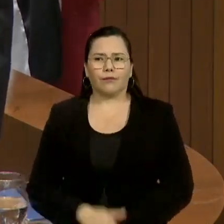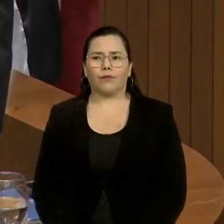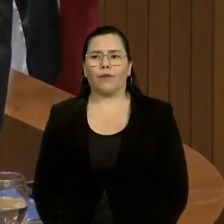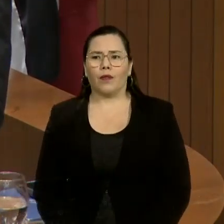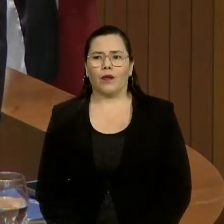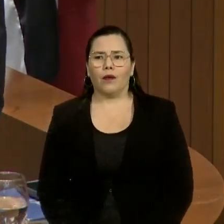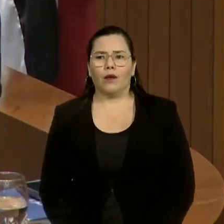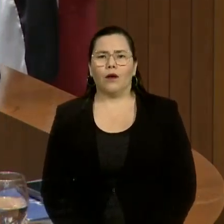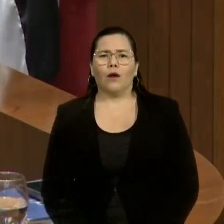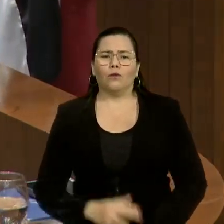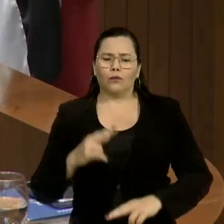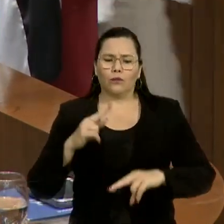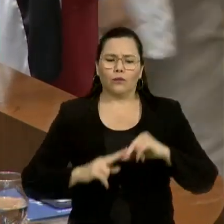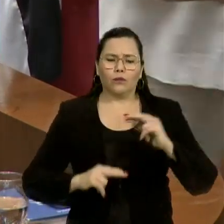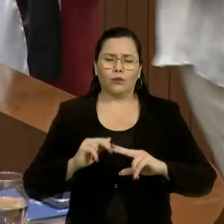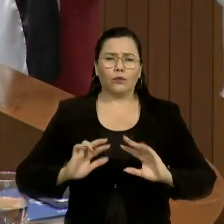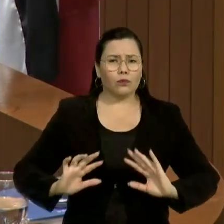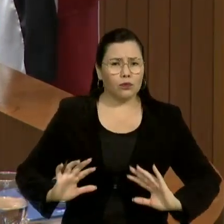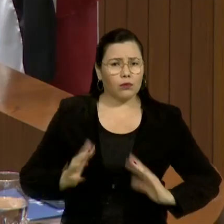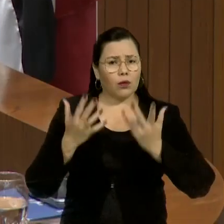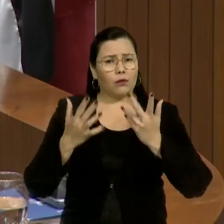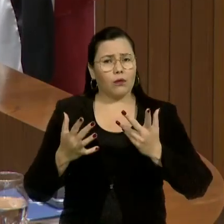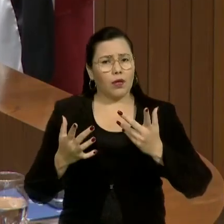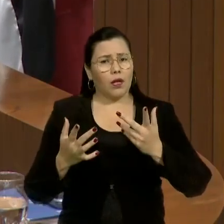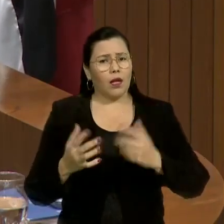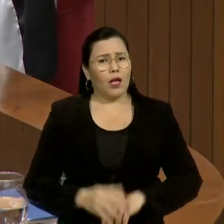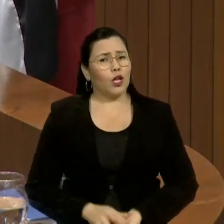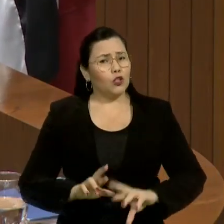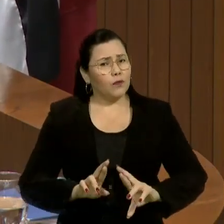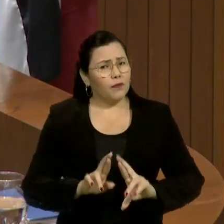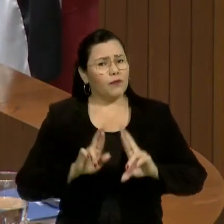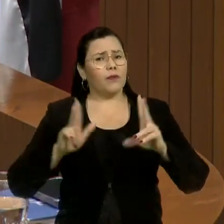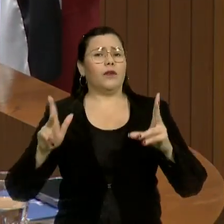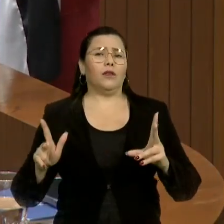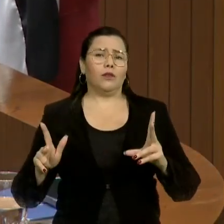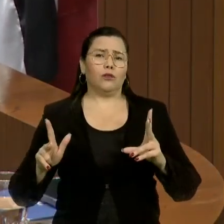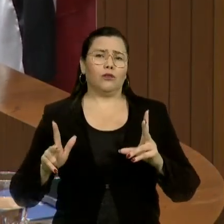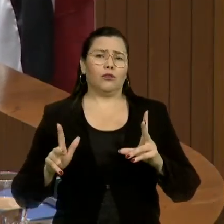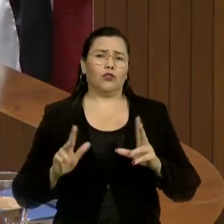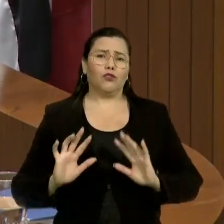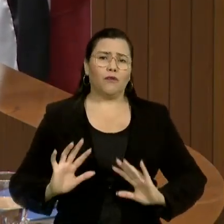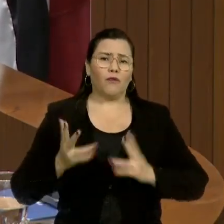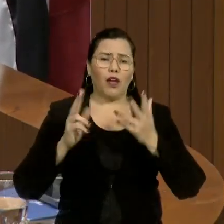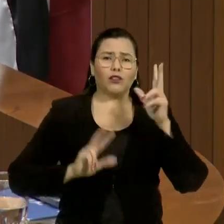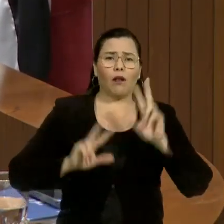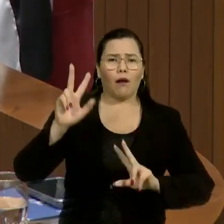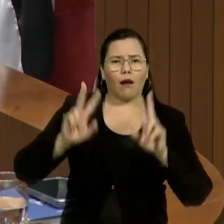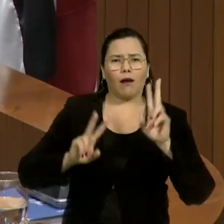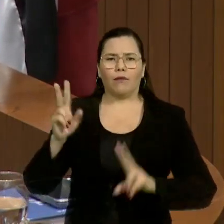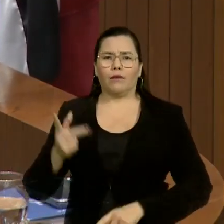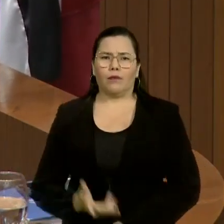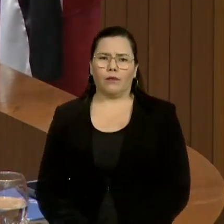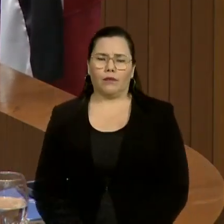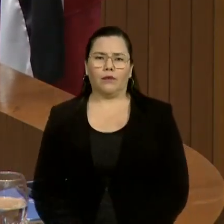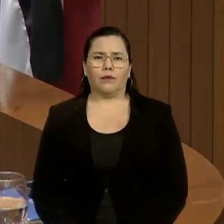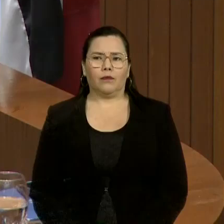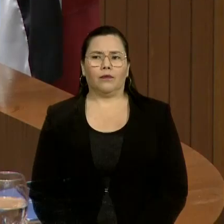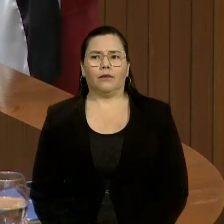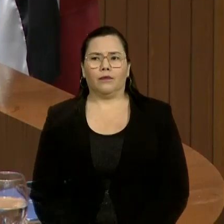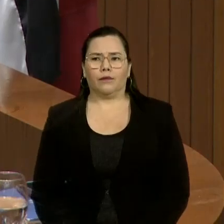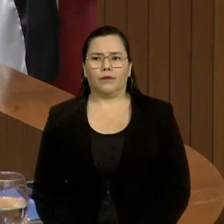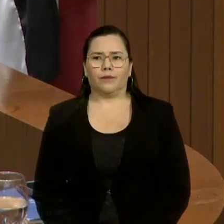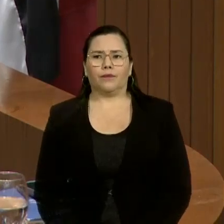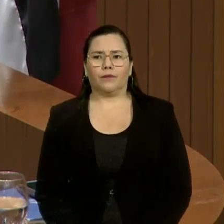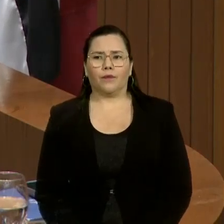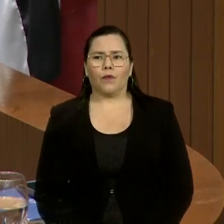São João, felizmente, mostrou que aqui as pessoas do Maranhão, os maranhenses, os ludovicenses, aqueles que